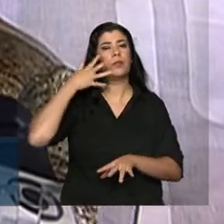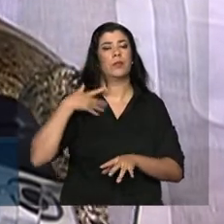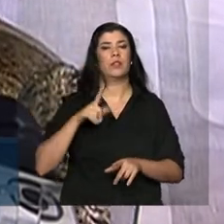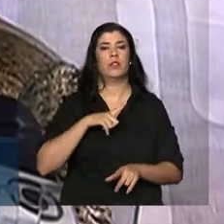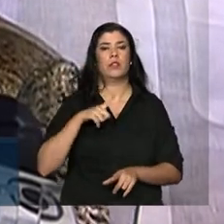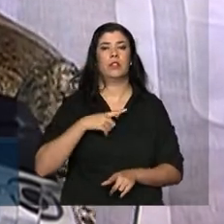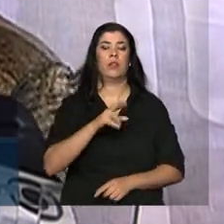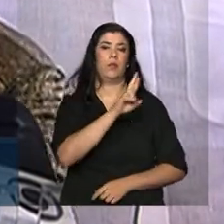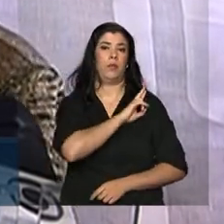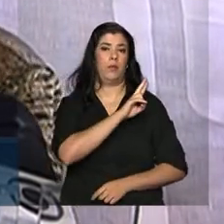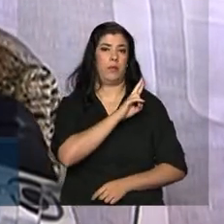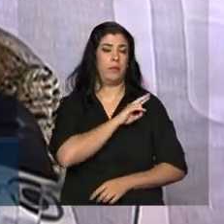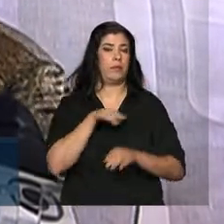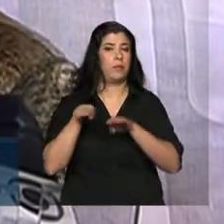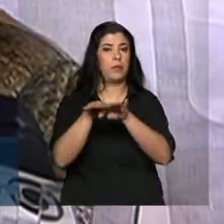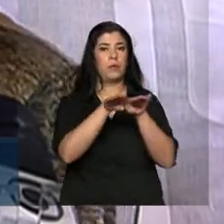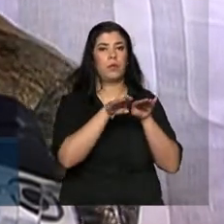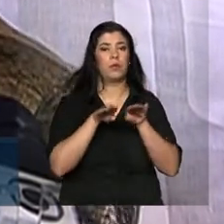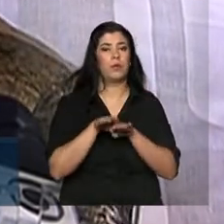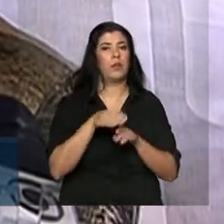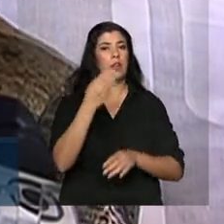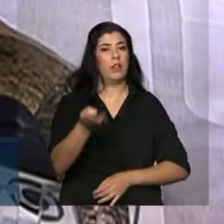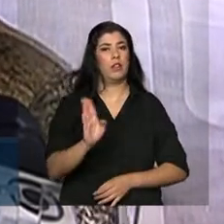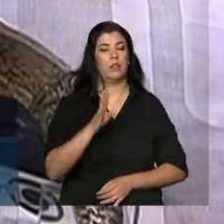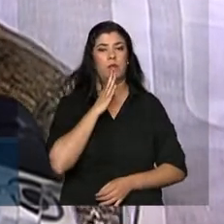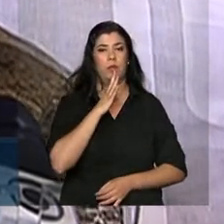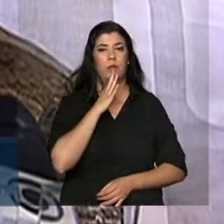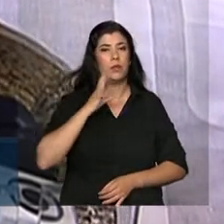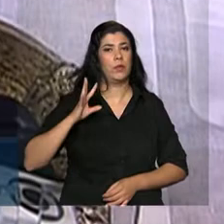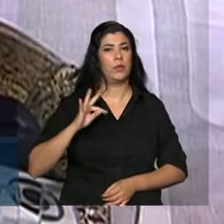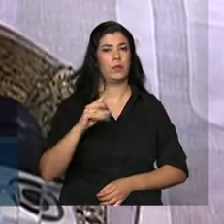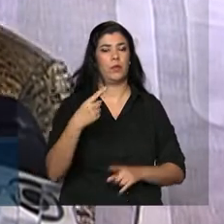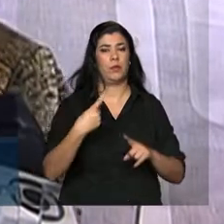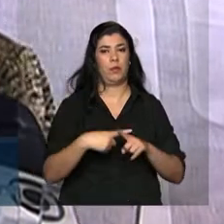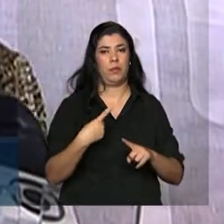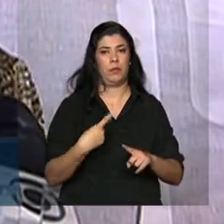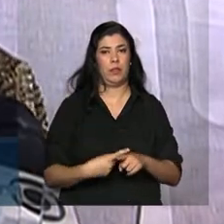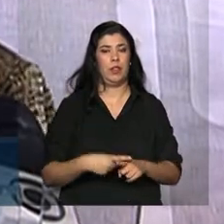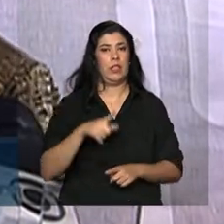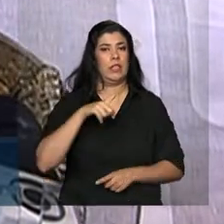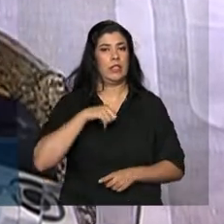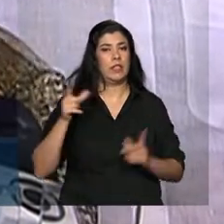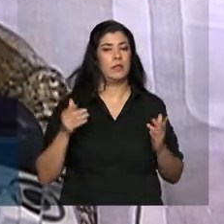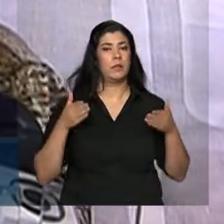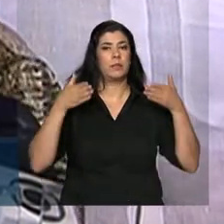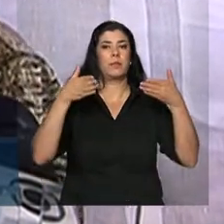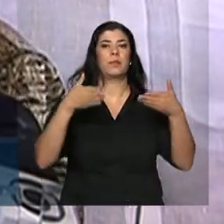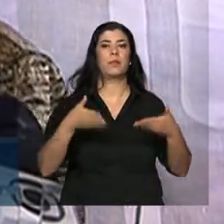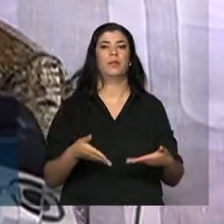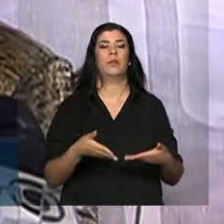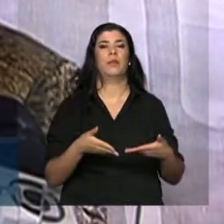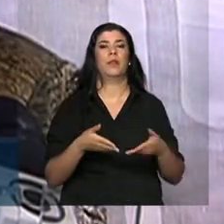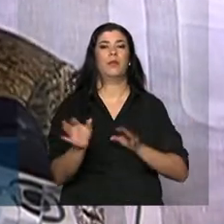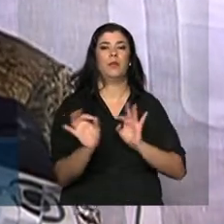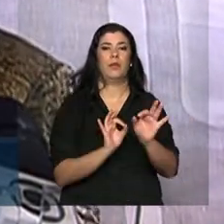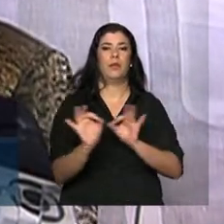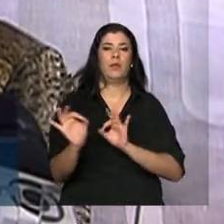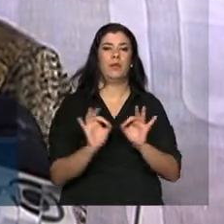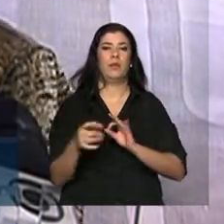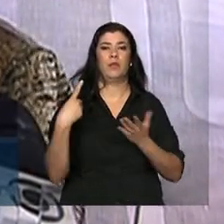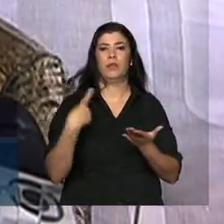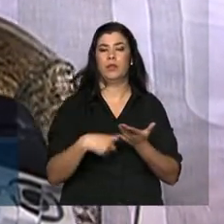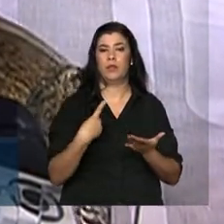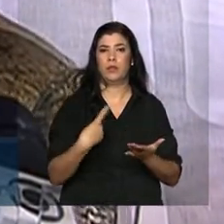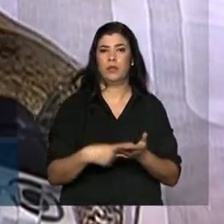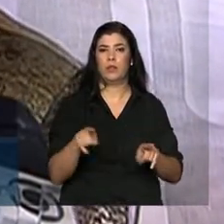nossos compromissos são comuns e ele os conhece todos, até porque ele participou da elaboração desses compromissos,